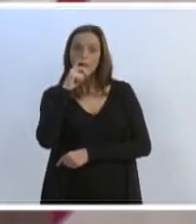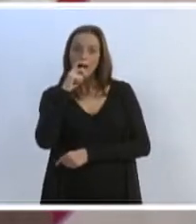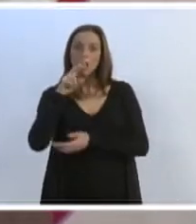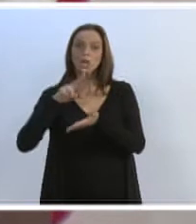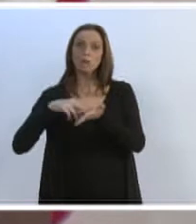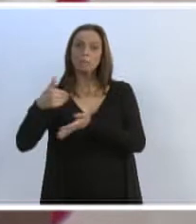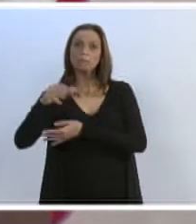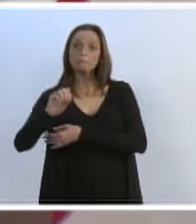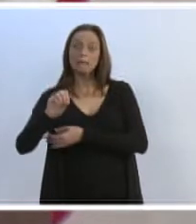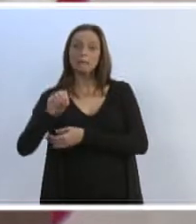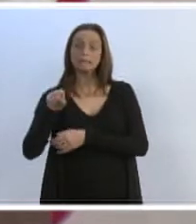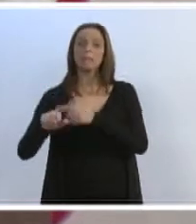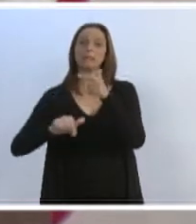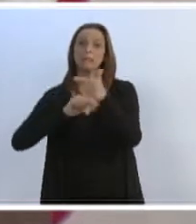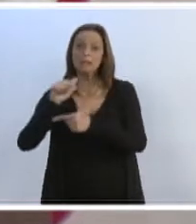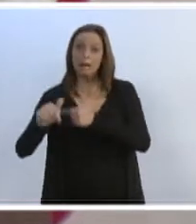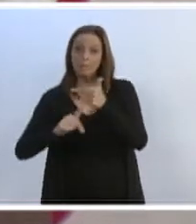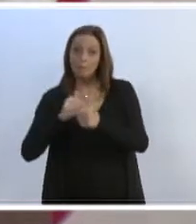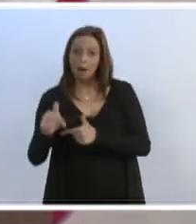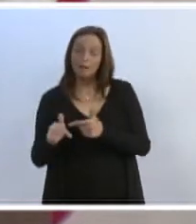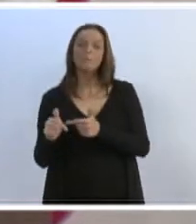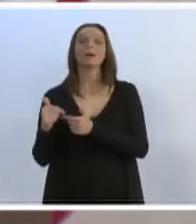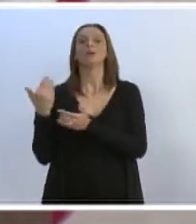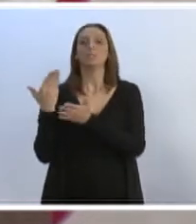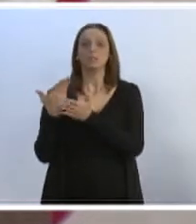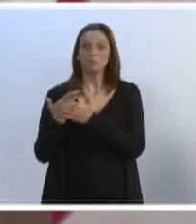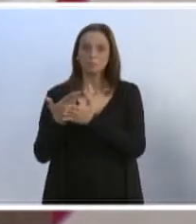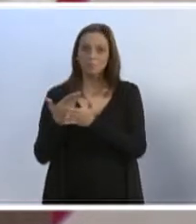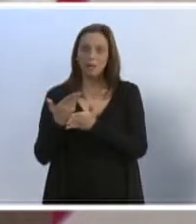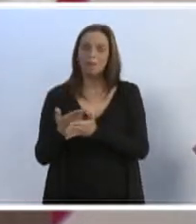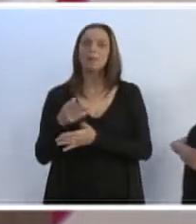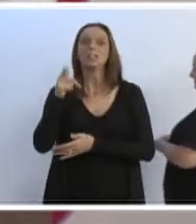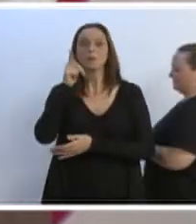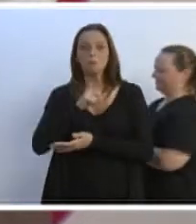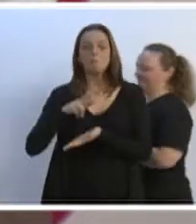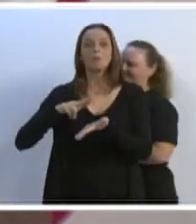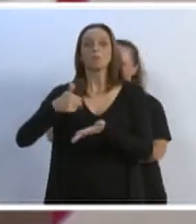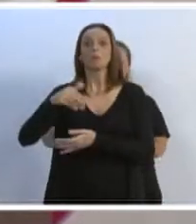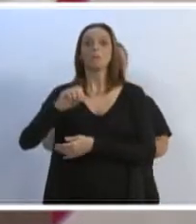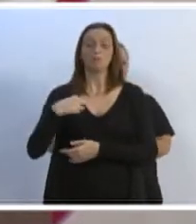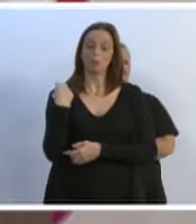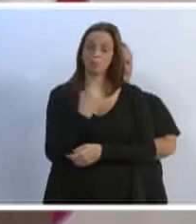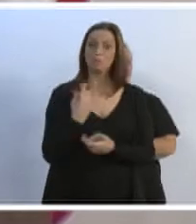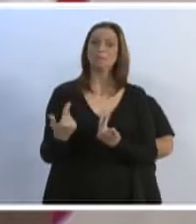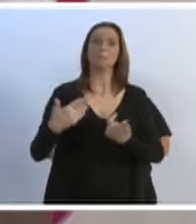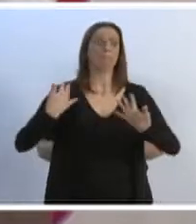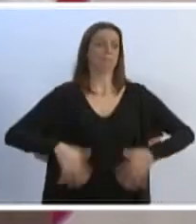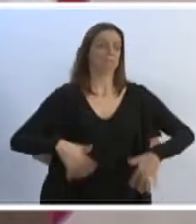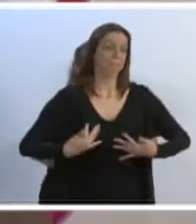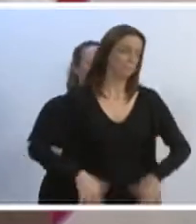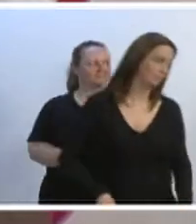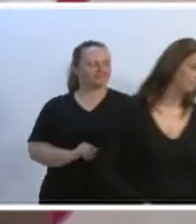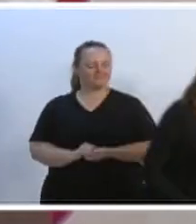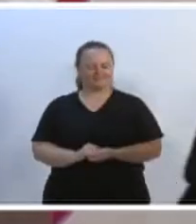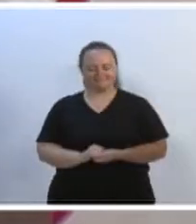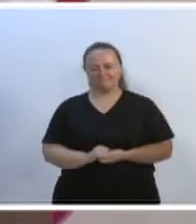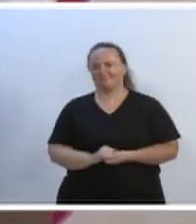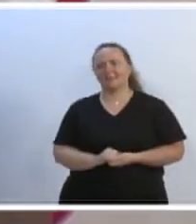alguma, né, eu acho que o convênio assinado aqui hoje com a Fundação Catarinense de Cultura, através da Biblioteca Pública